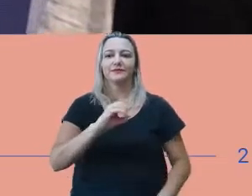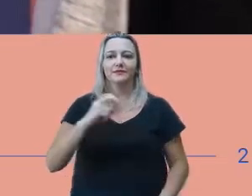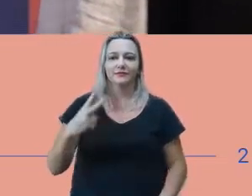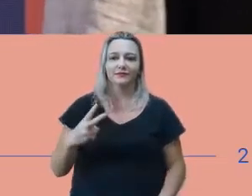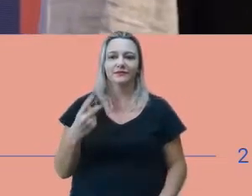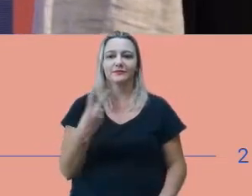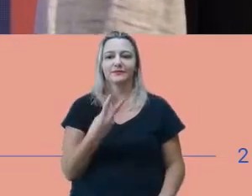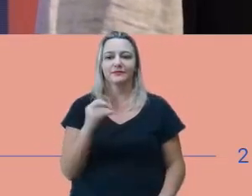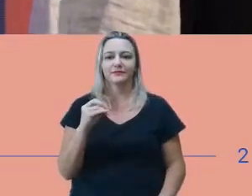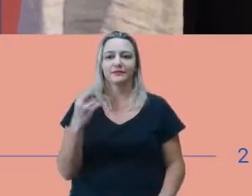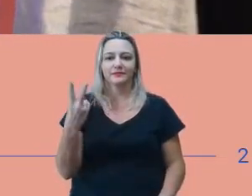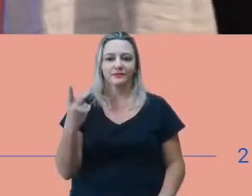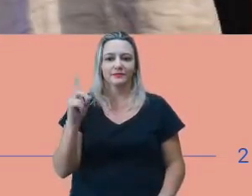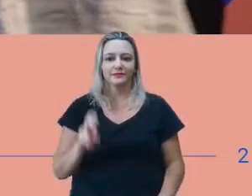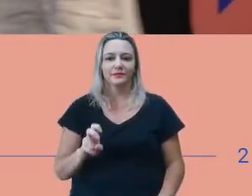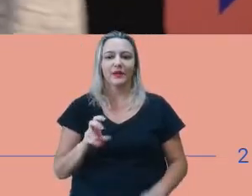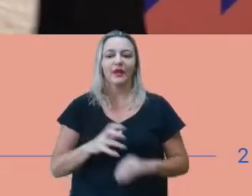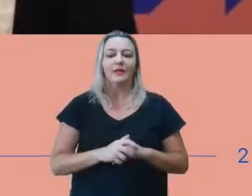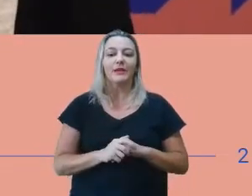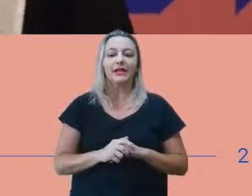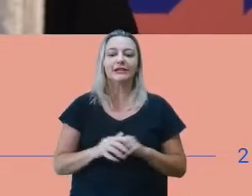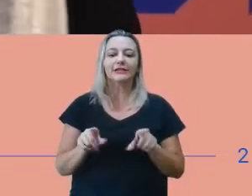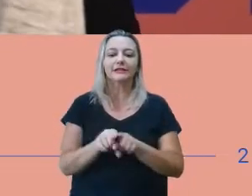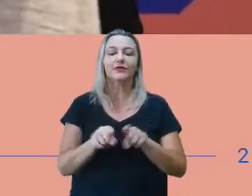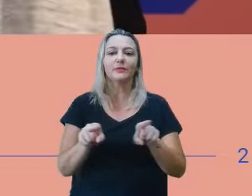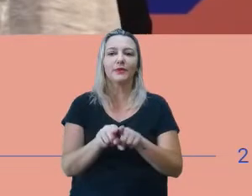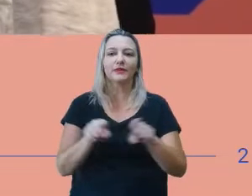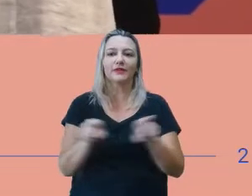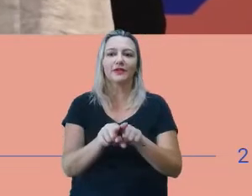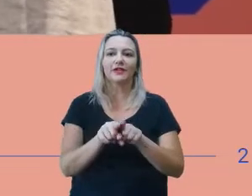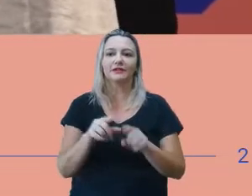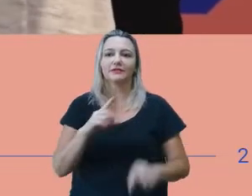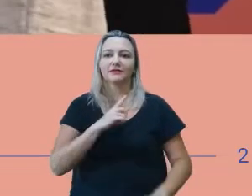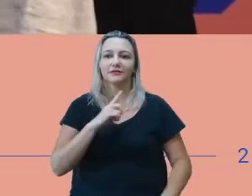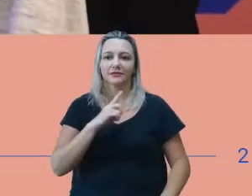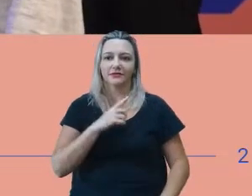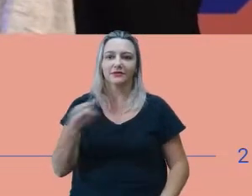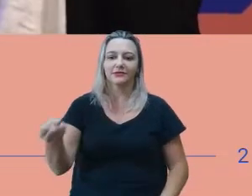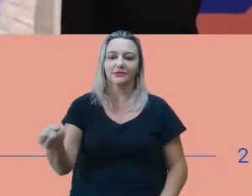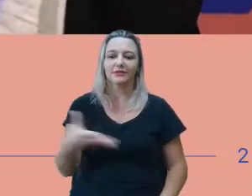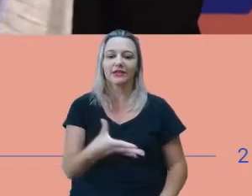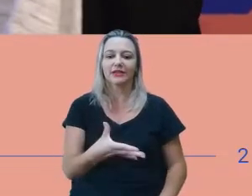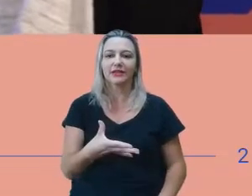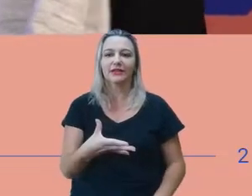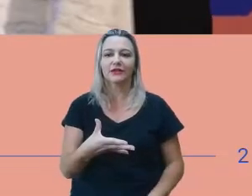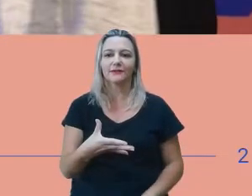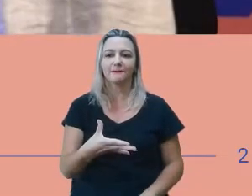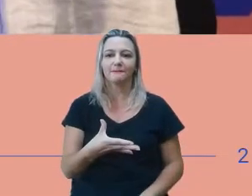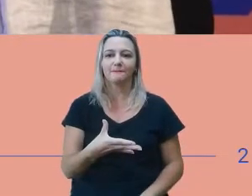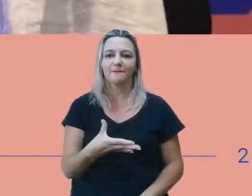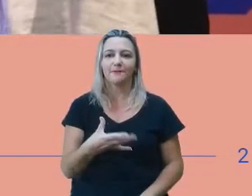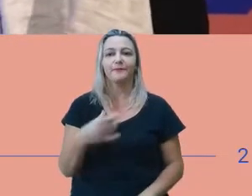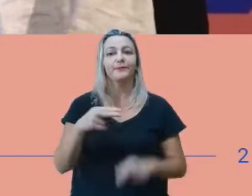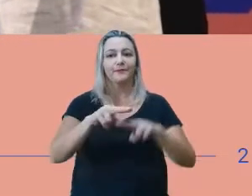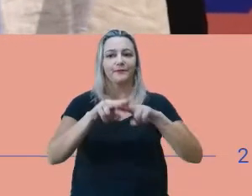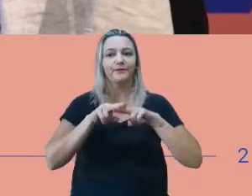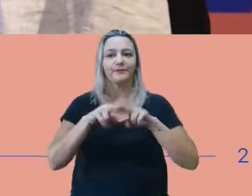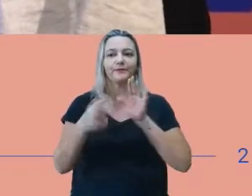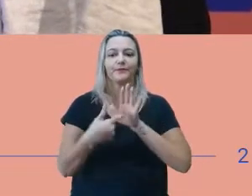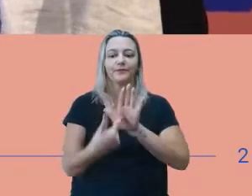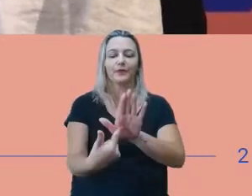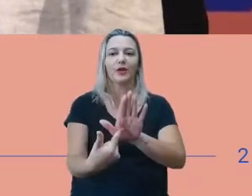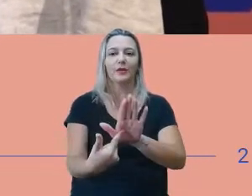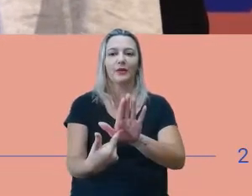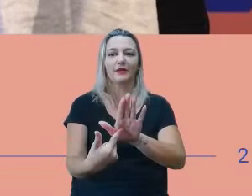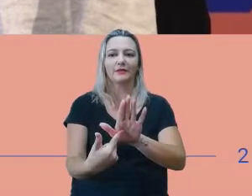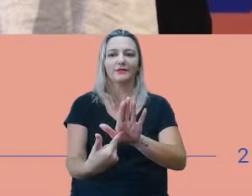falava-se muito de cooperação Mas como que a gente vai cooperar através de uma nova governança EA por isso que eu trago aqui um dos